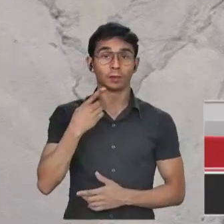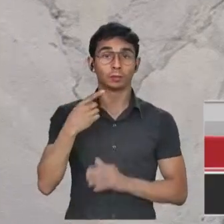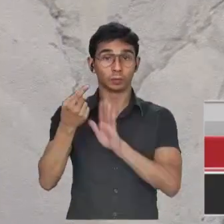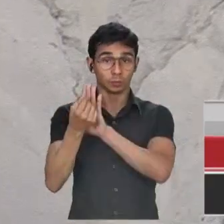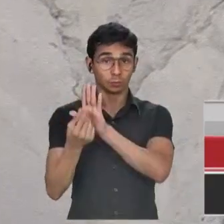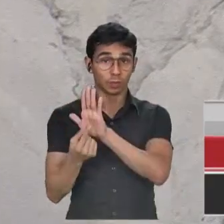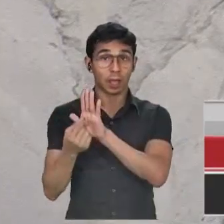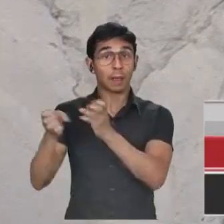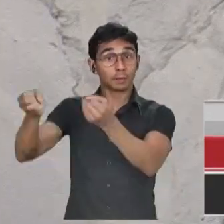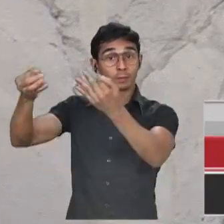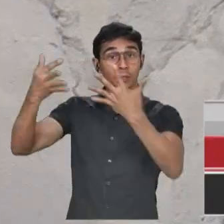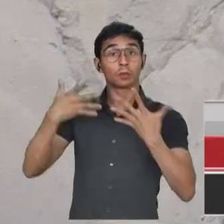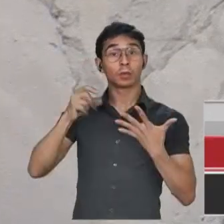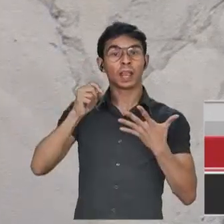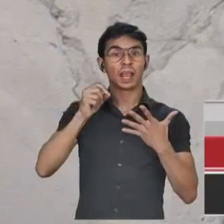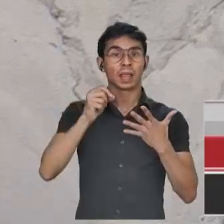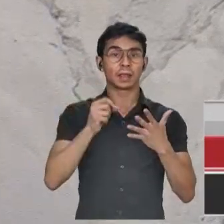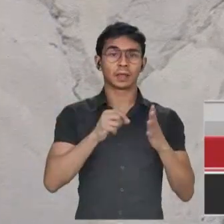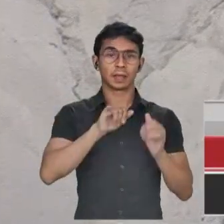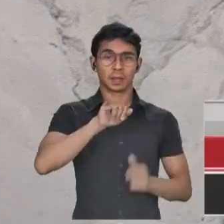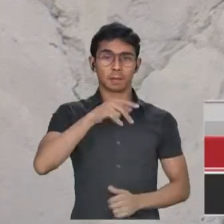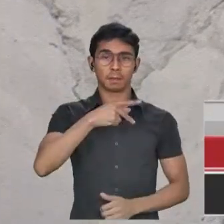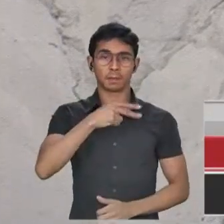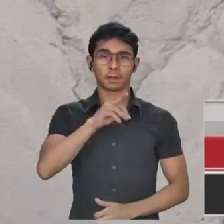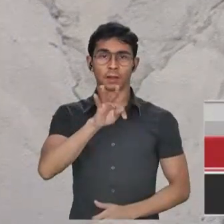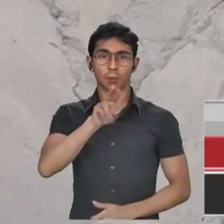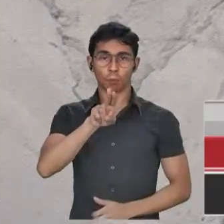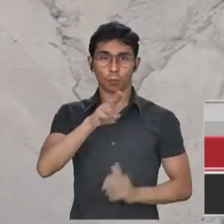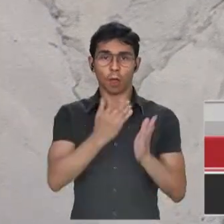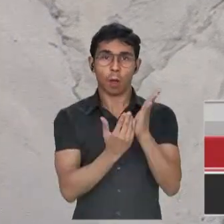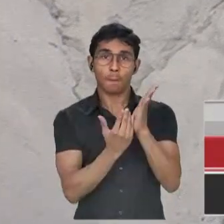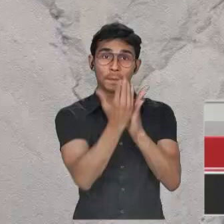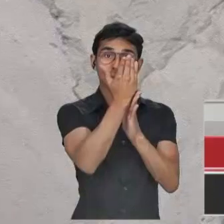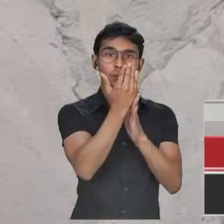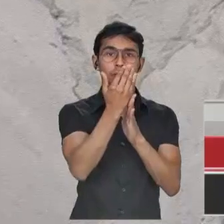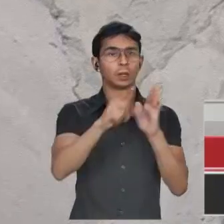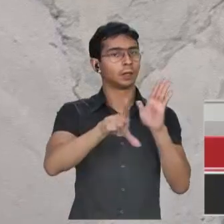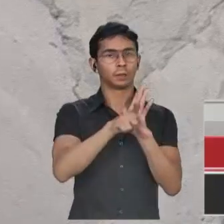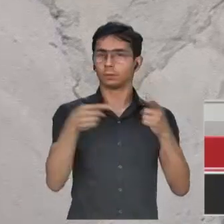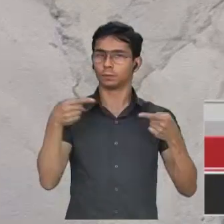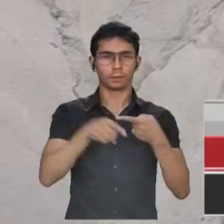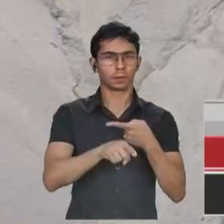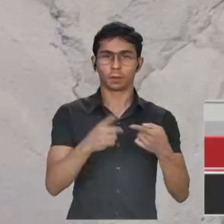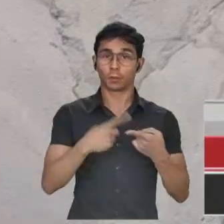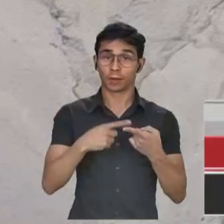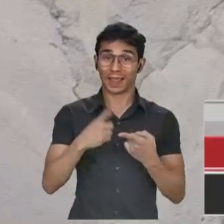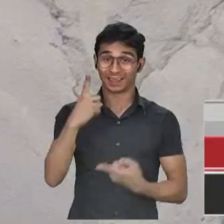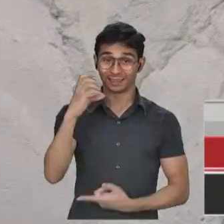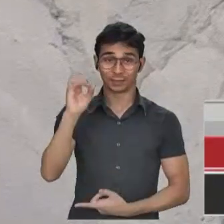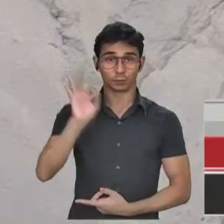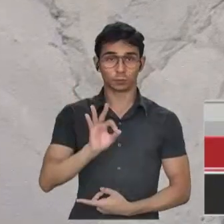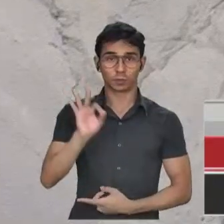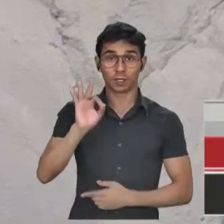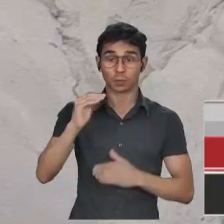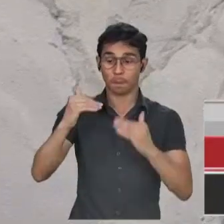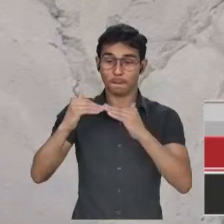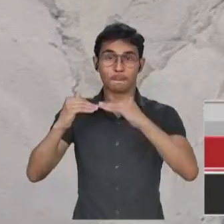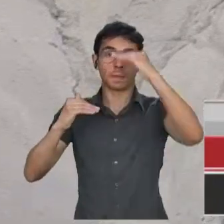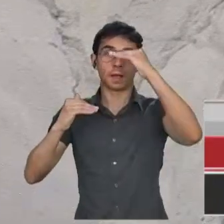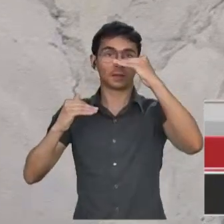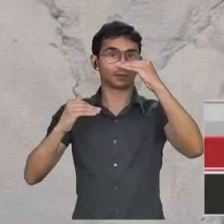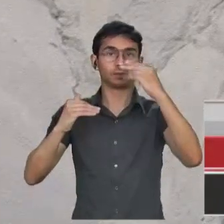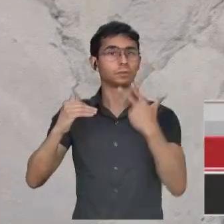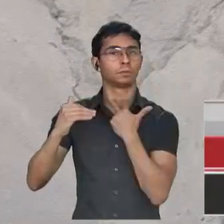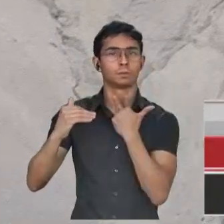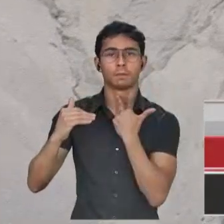momento é ilegal porque além de ser acima de 10% ele não pode retroagir acima